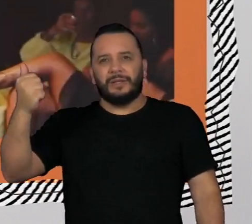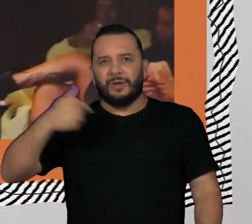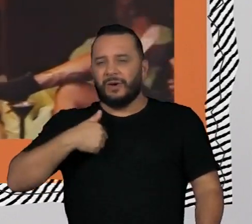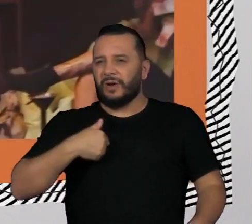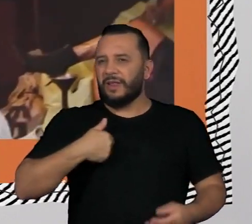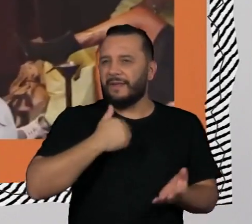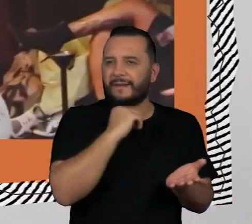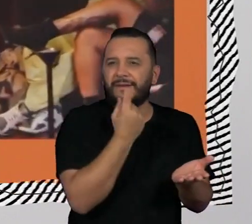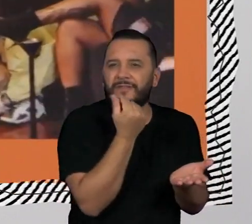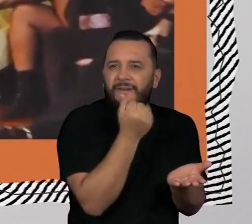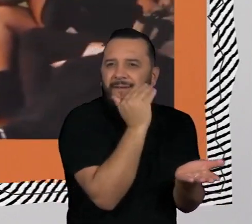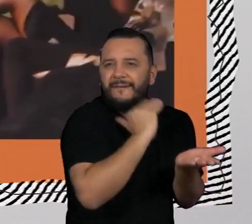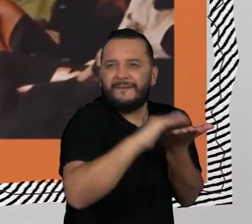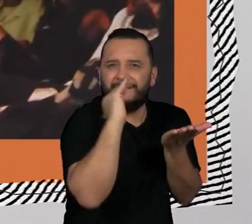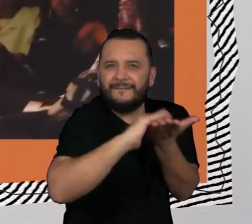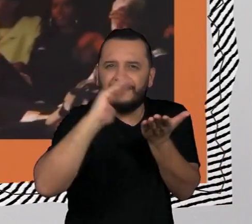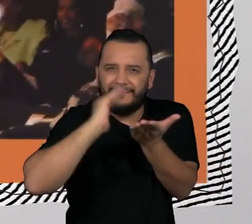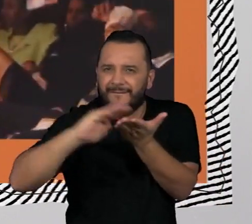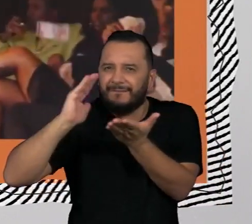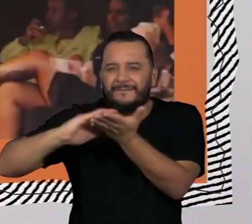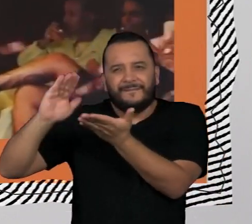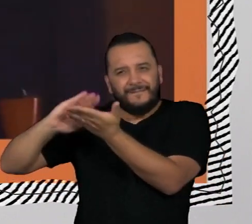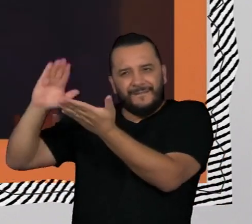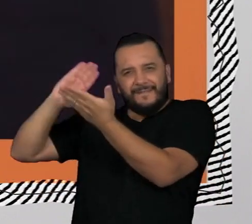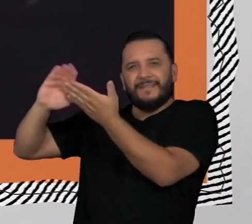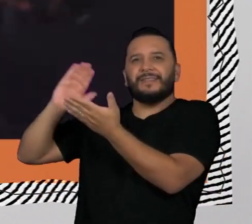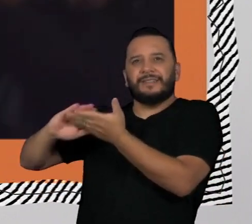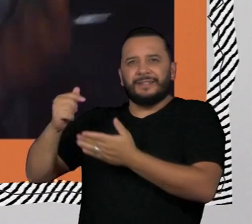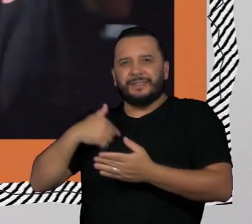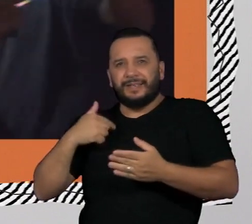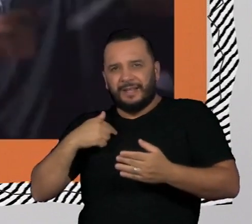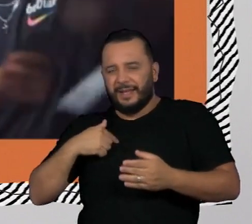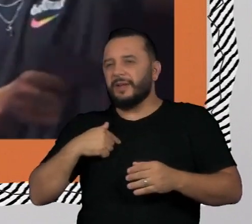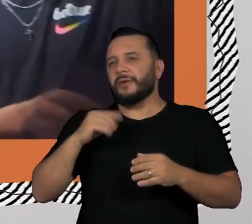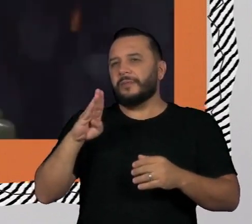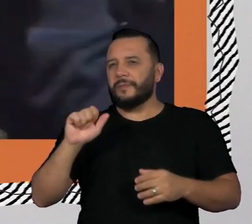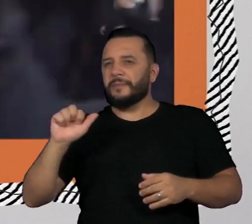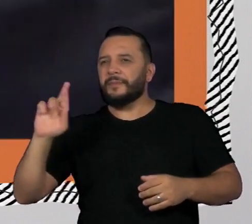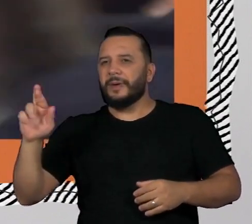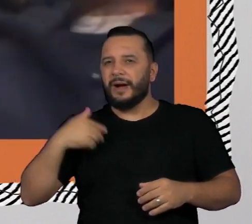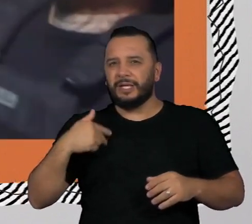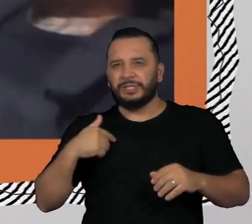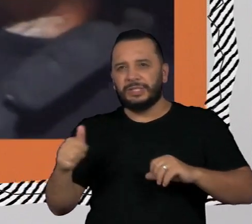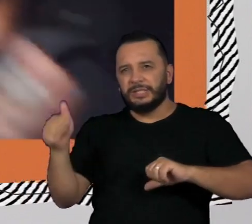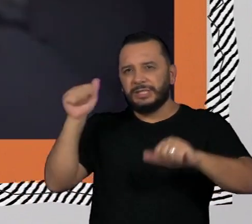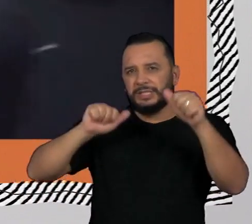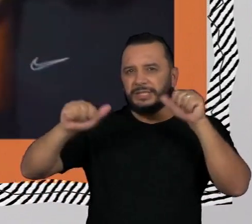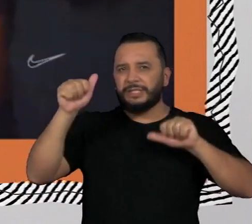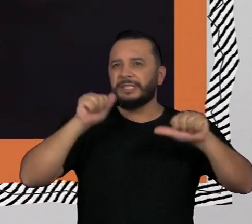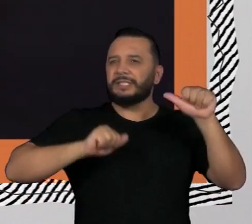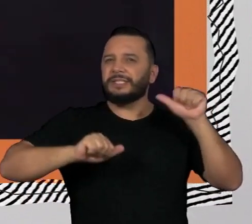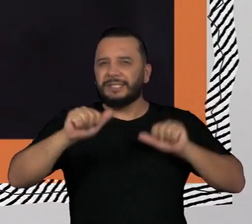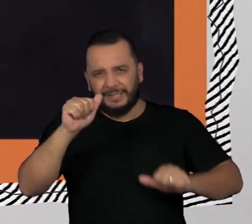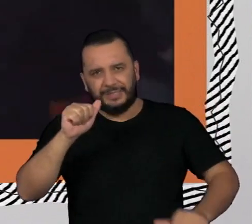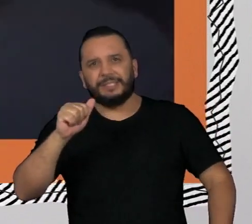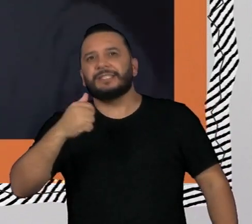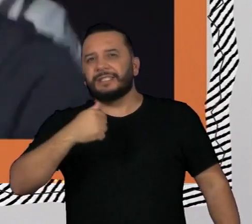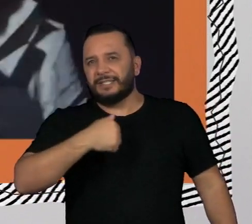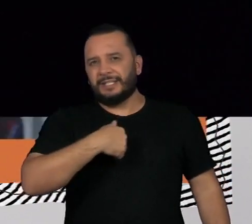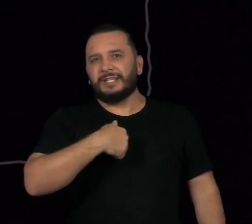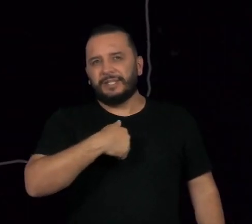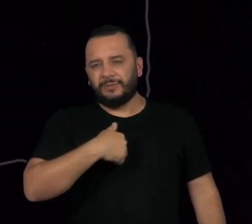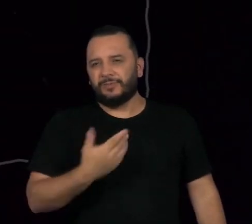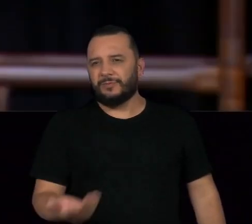gastar Gucci bordado no manto. Nos bailes eu tô de canto, e o que me faz sorrir é ver um alemão